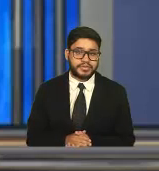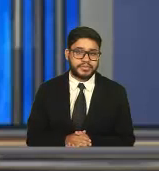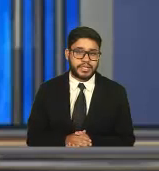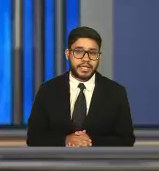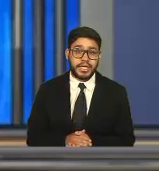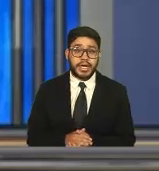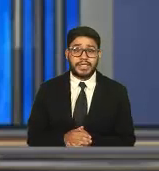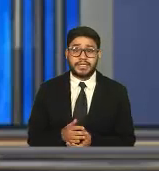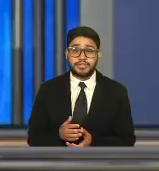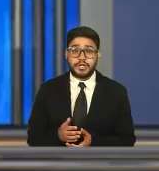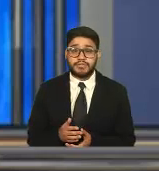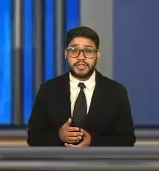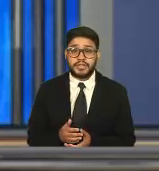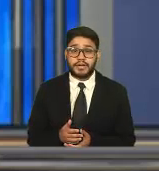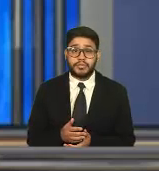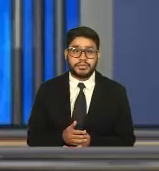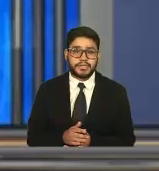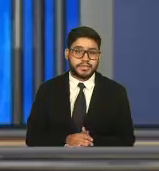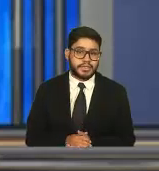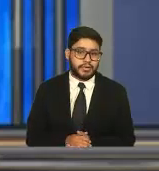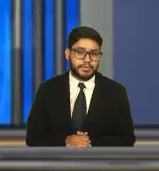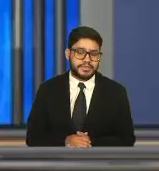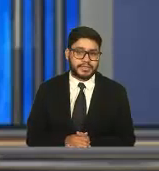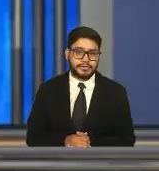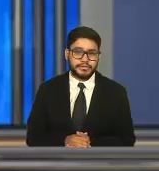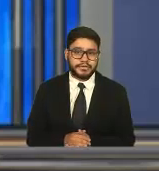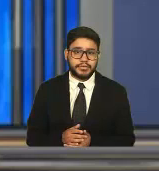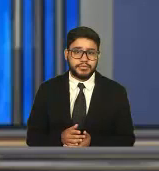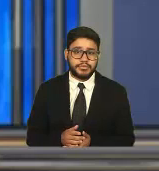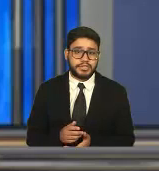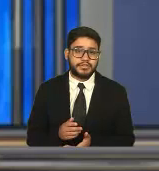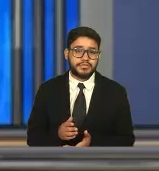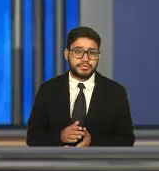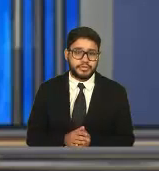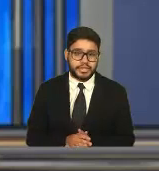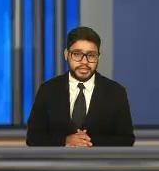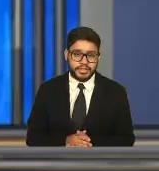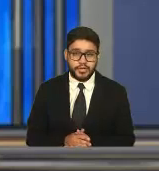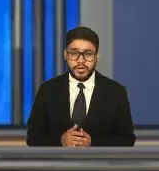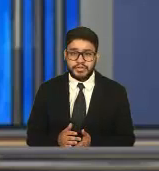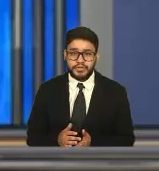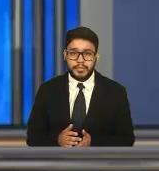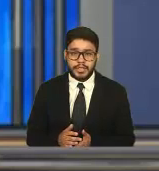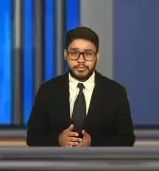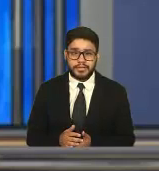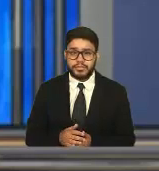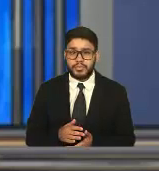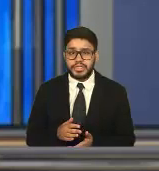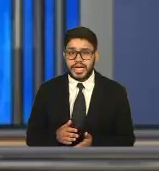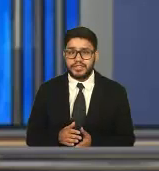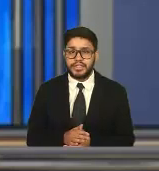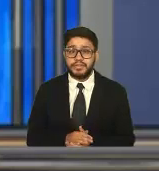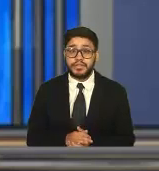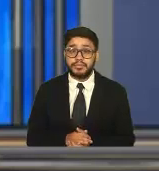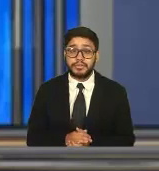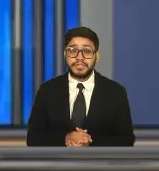promoveu essa semana a tradicional feira da onda com apresentações dos alunos dos três cursos da unidade o evento é aberto para